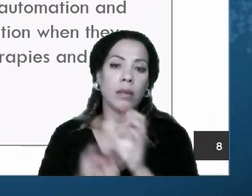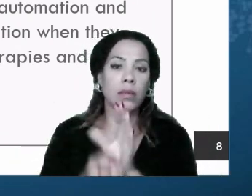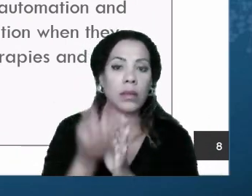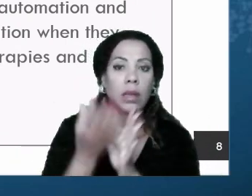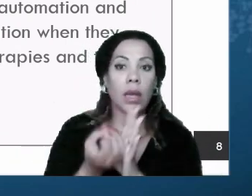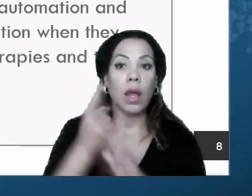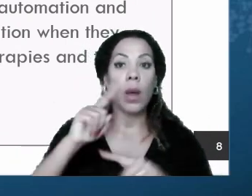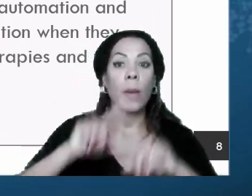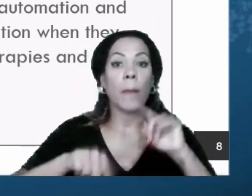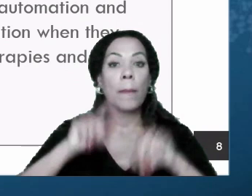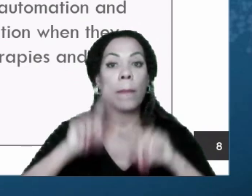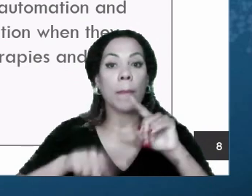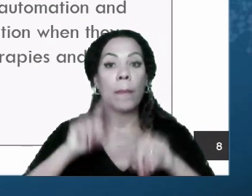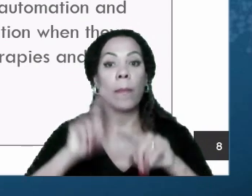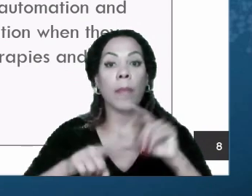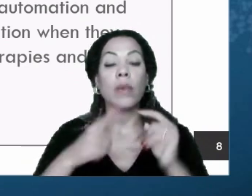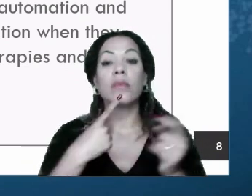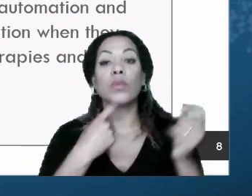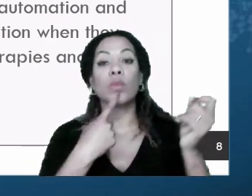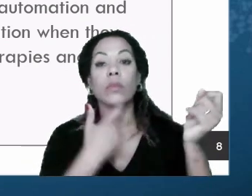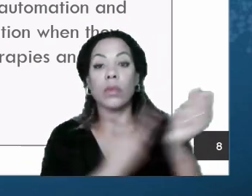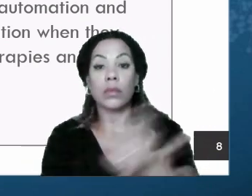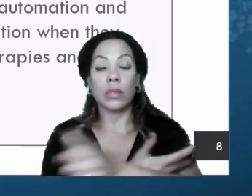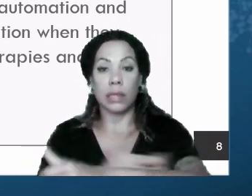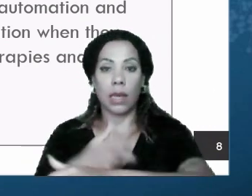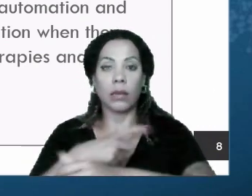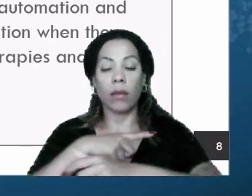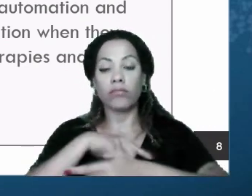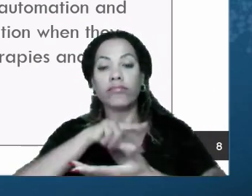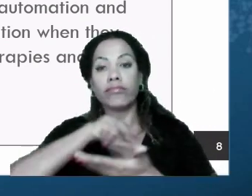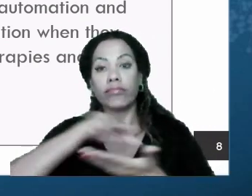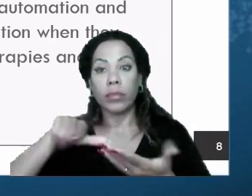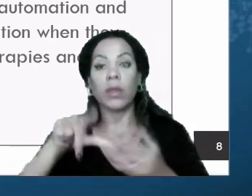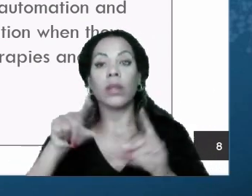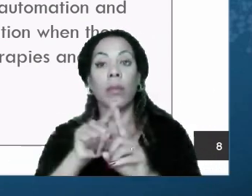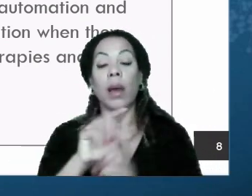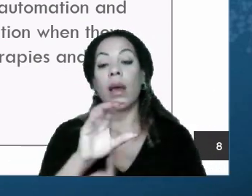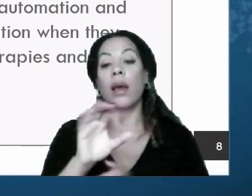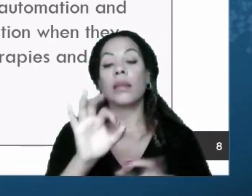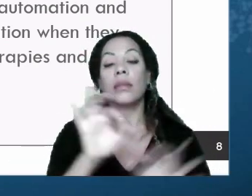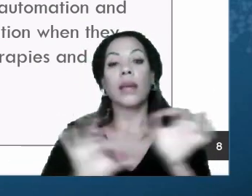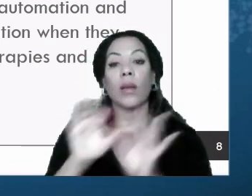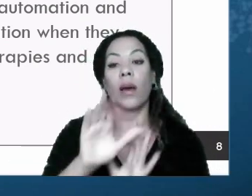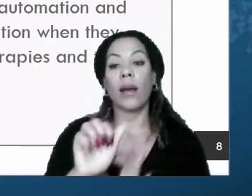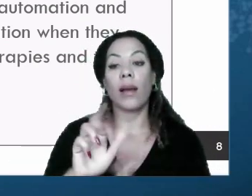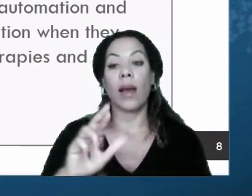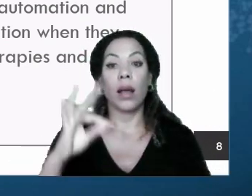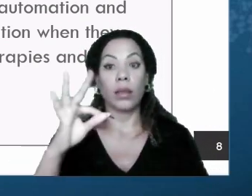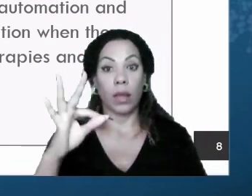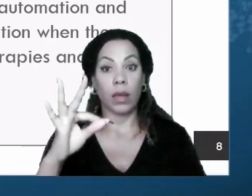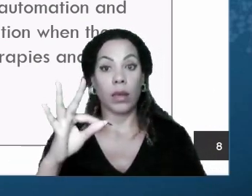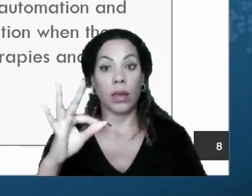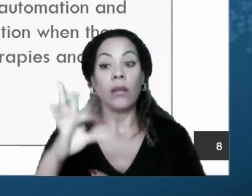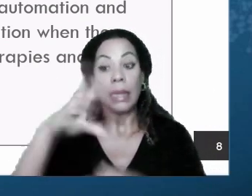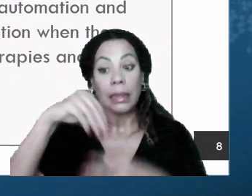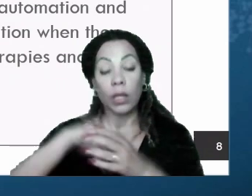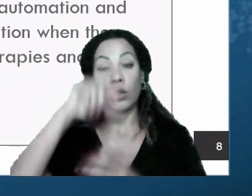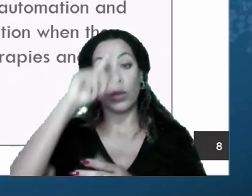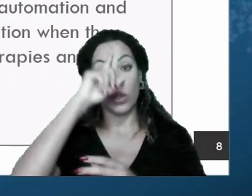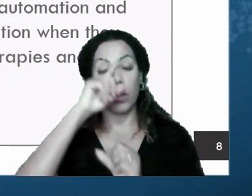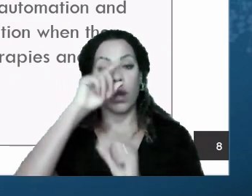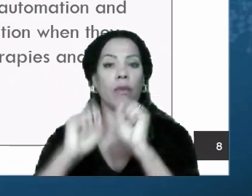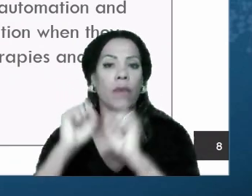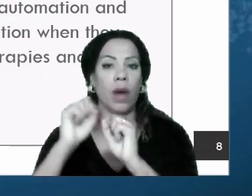produtos sanguíneos, por exemplo, e células CAR-T no próprio hospital. Então, não